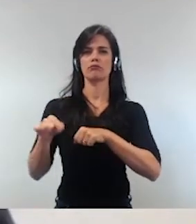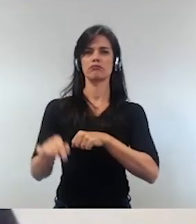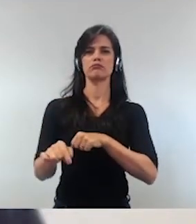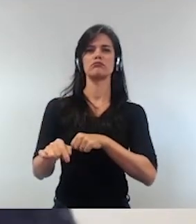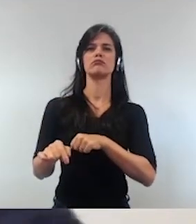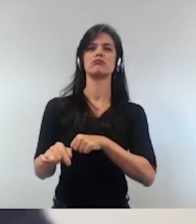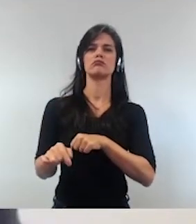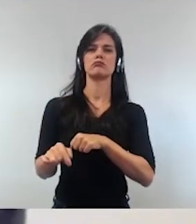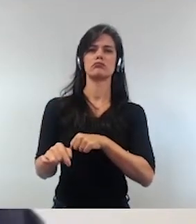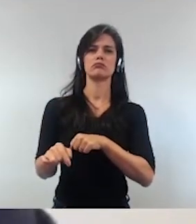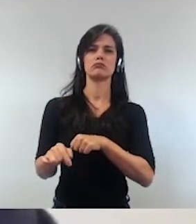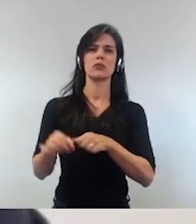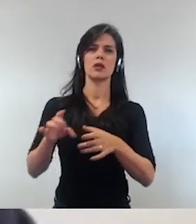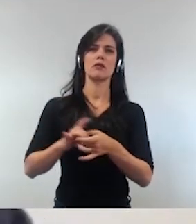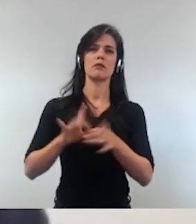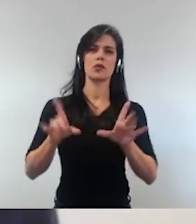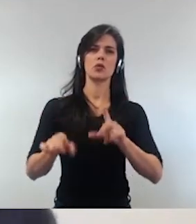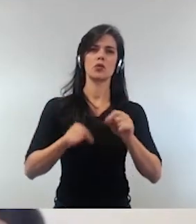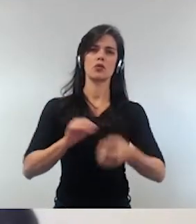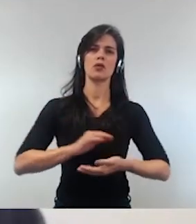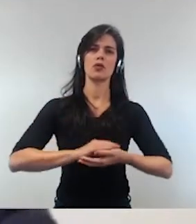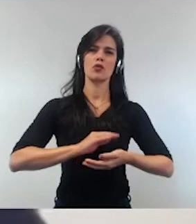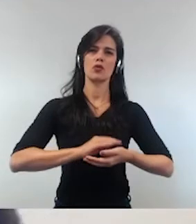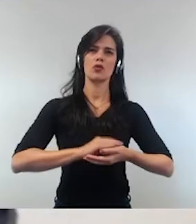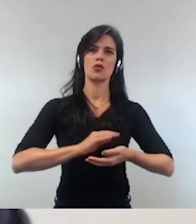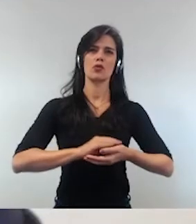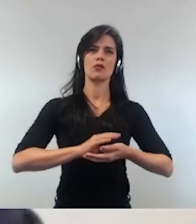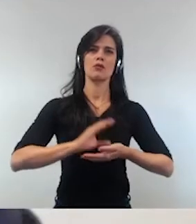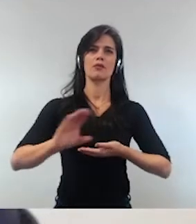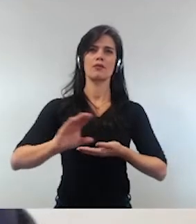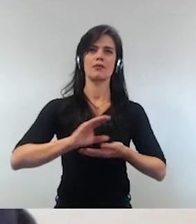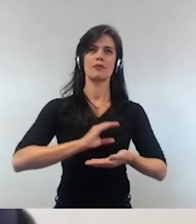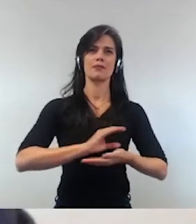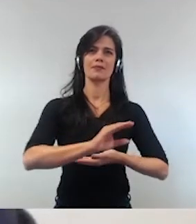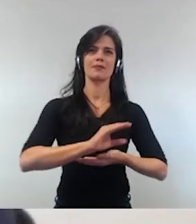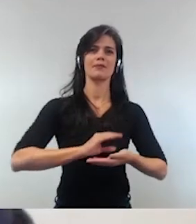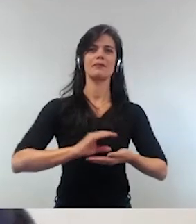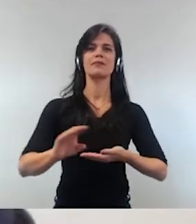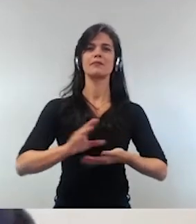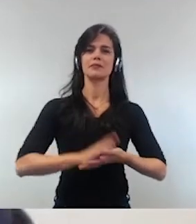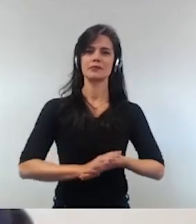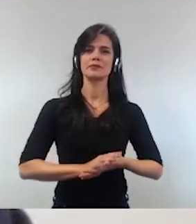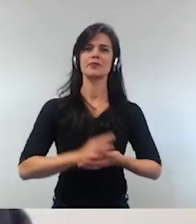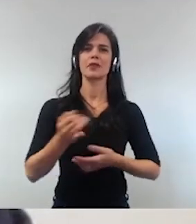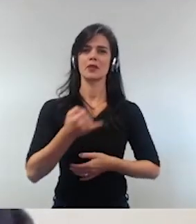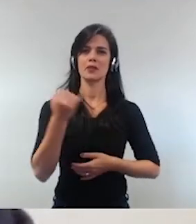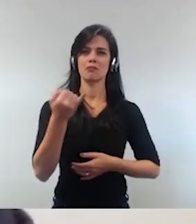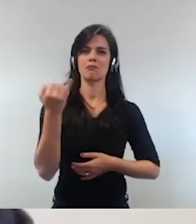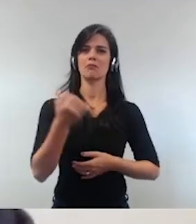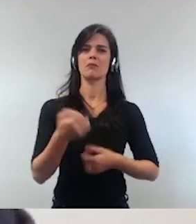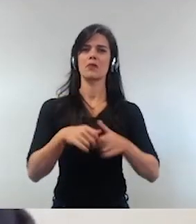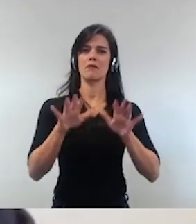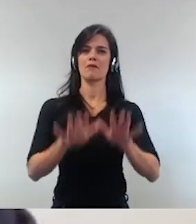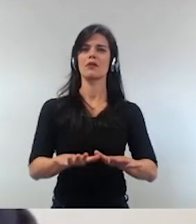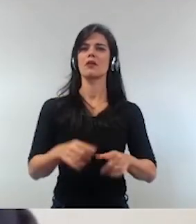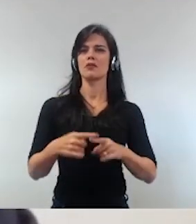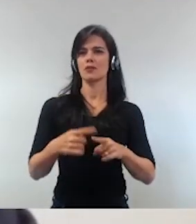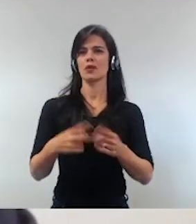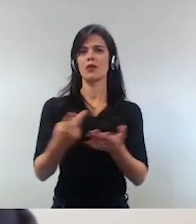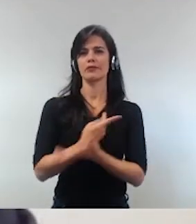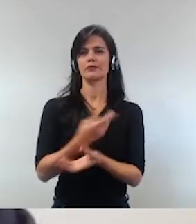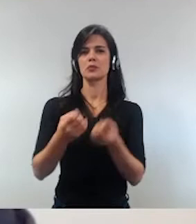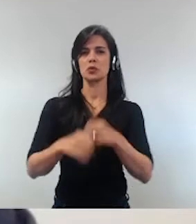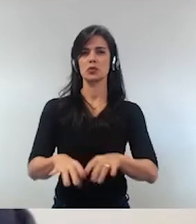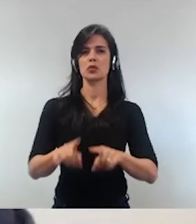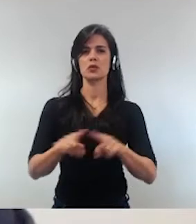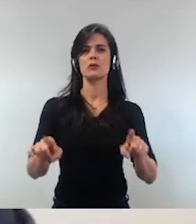permitir o caixa, o fluxo de caixa das distribuidoras, fundamental, que elas foram duramente impactadas, mas